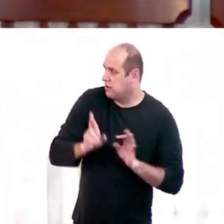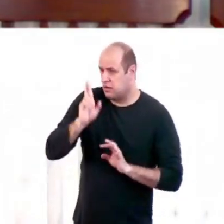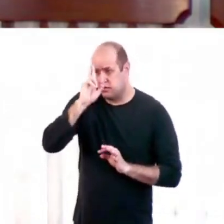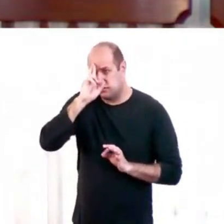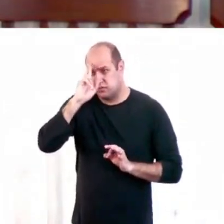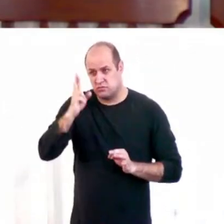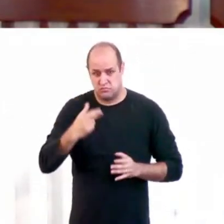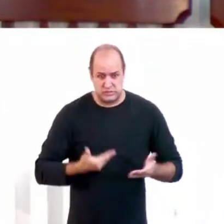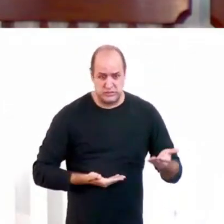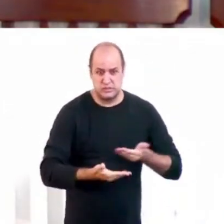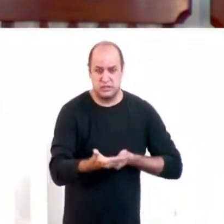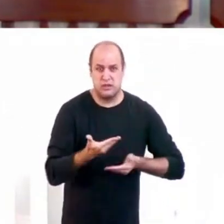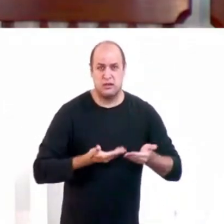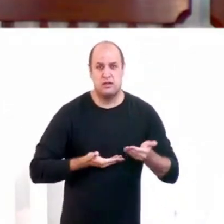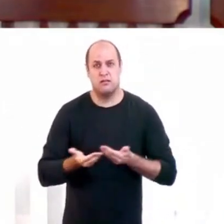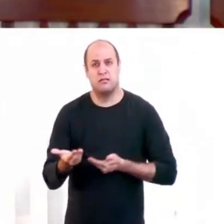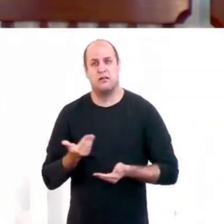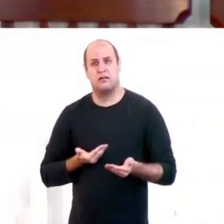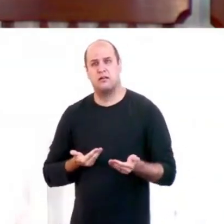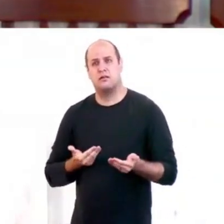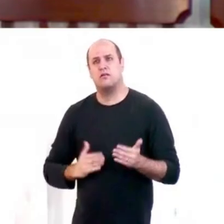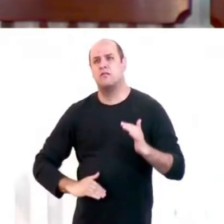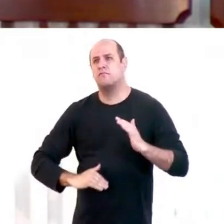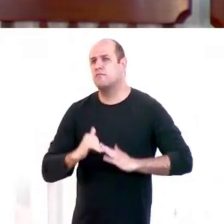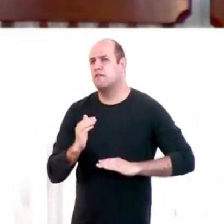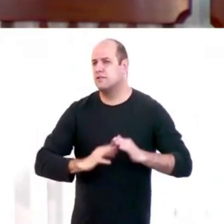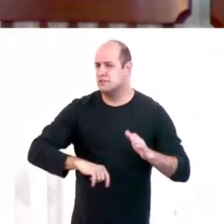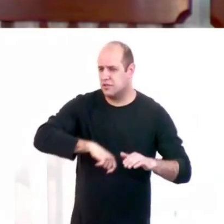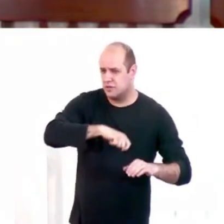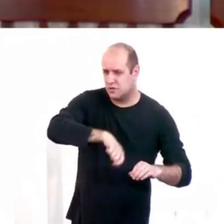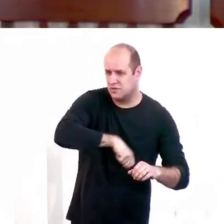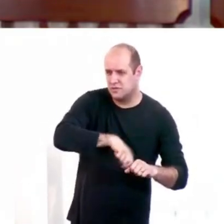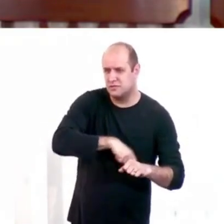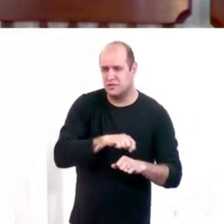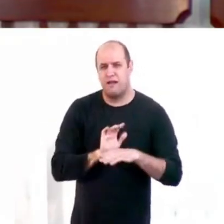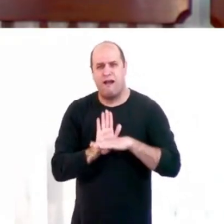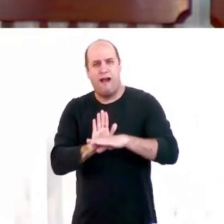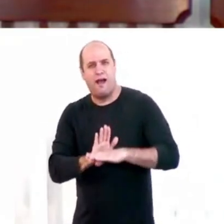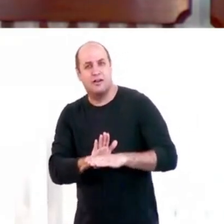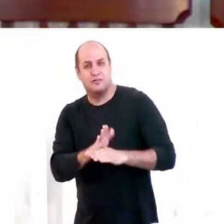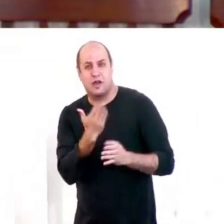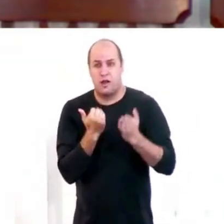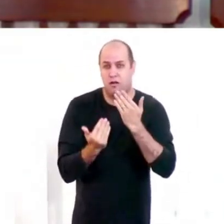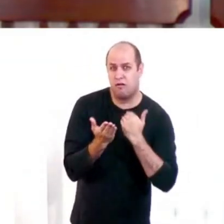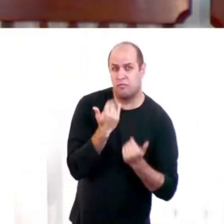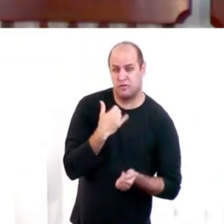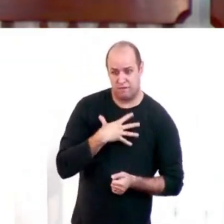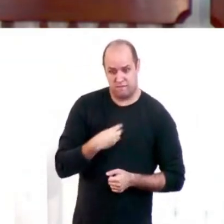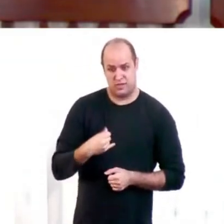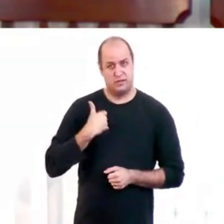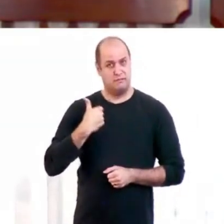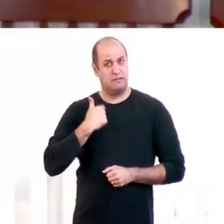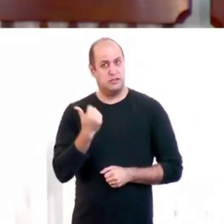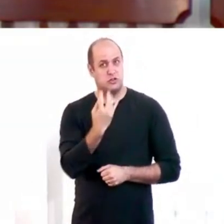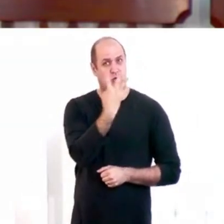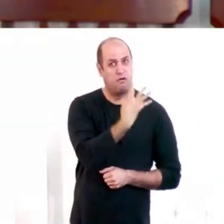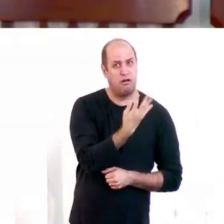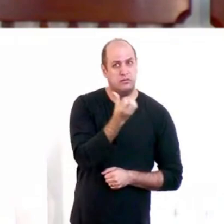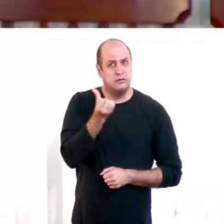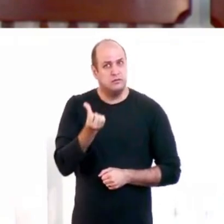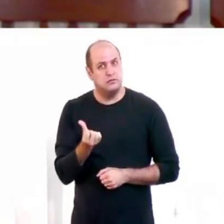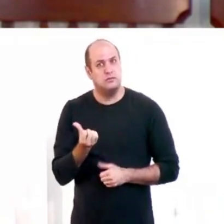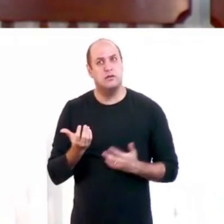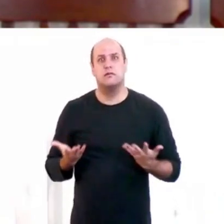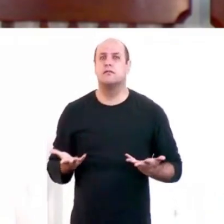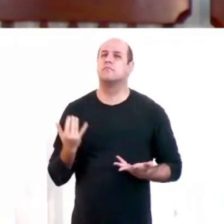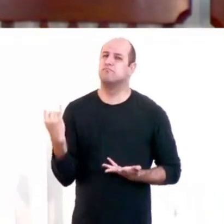servindo. Eles faziam a cozinha, ajudavam na comida, com 4 e 6 anos. Olha a importância de